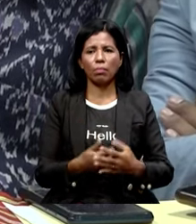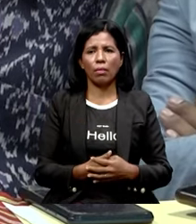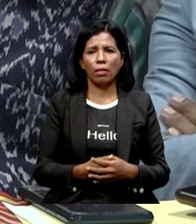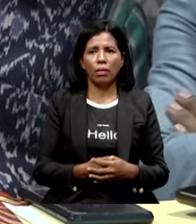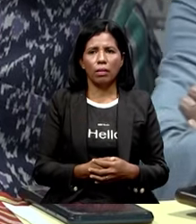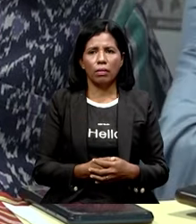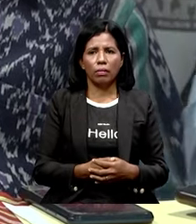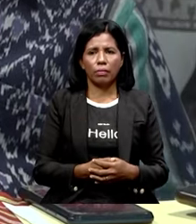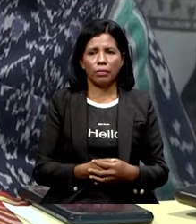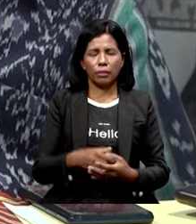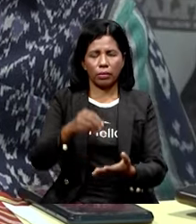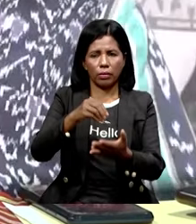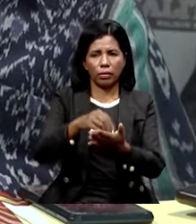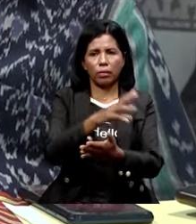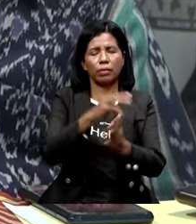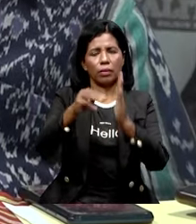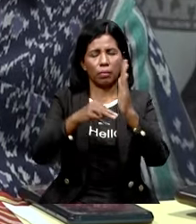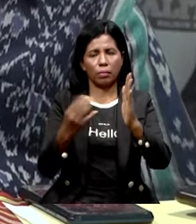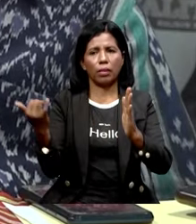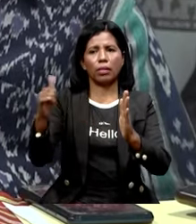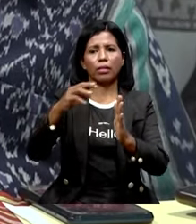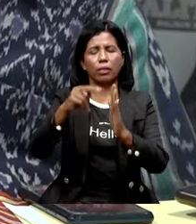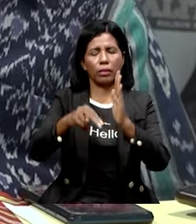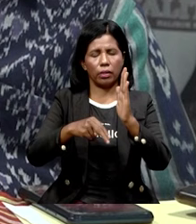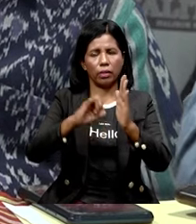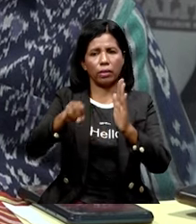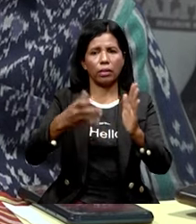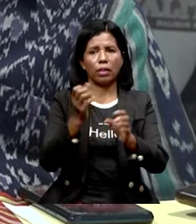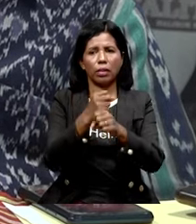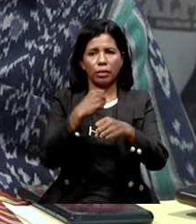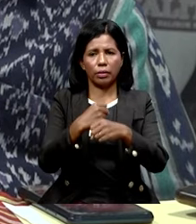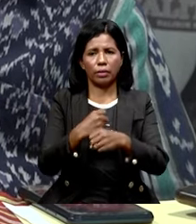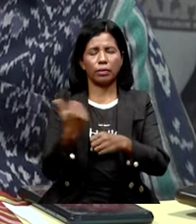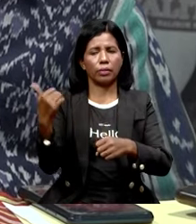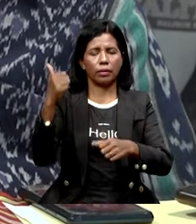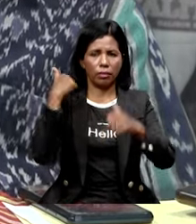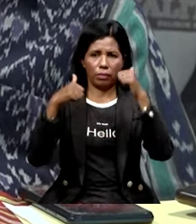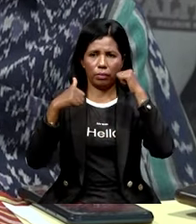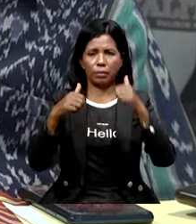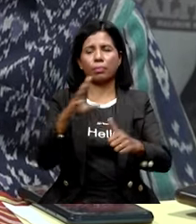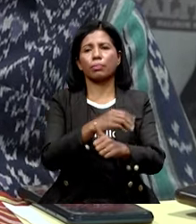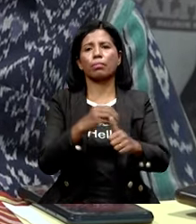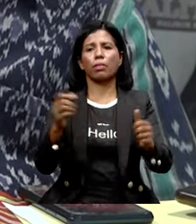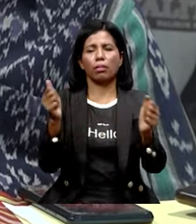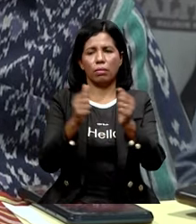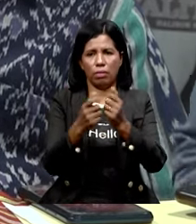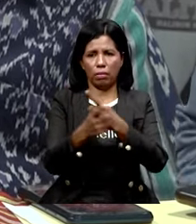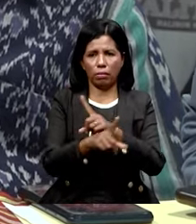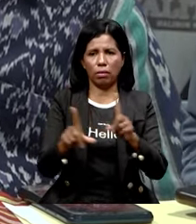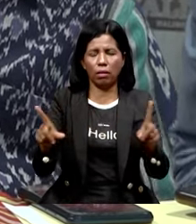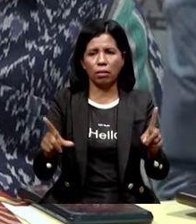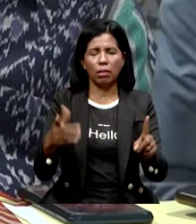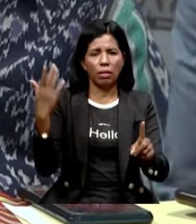a do canal mídia no jornalista Sira, halo Sira em atividade jornalística com livre